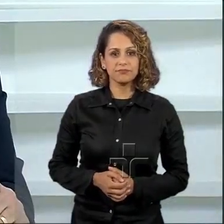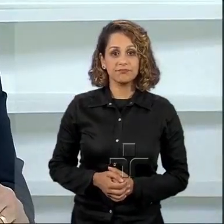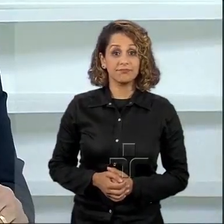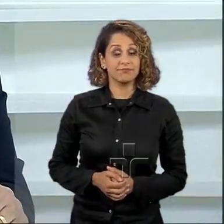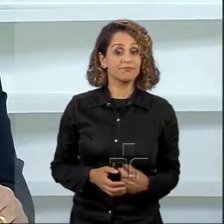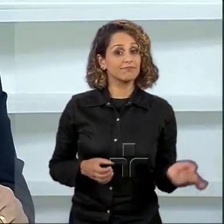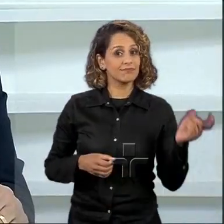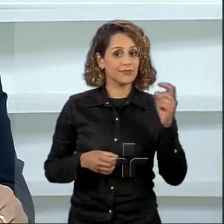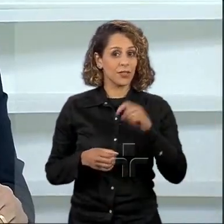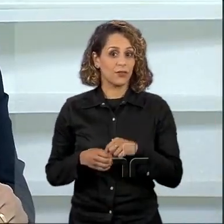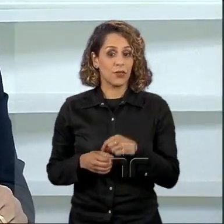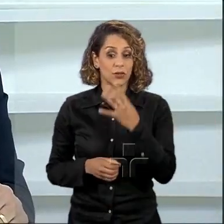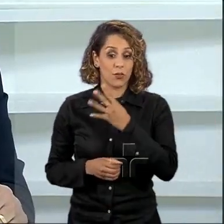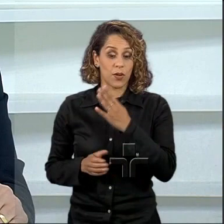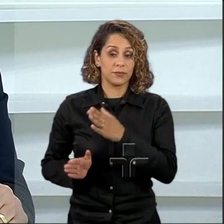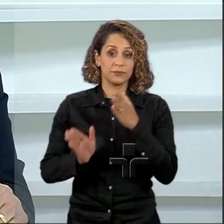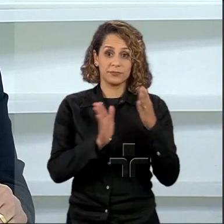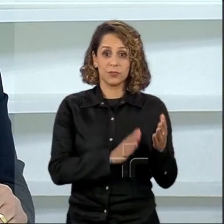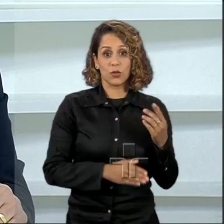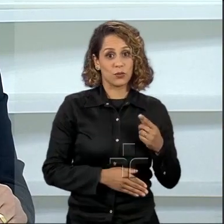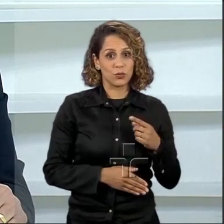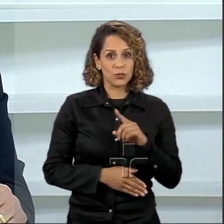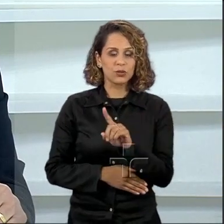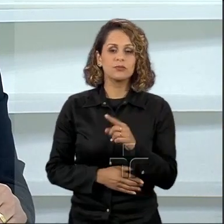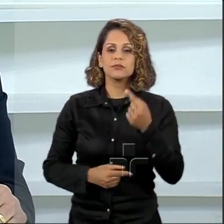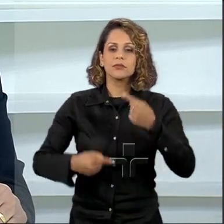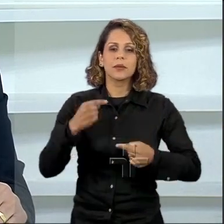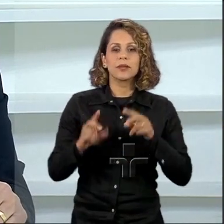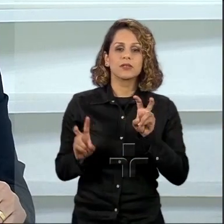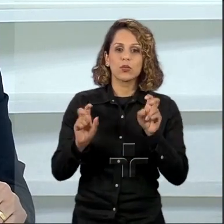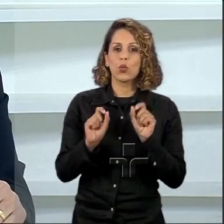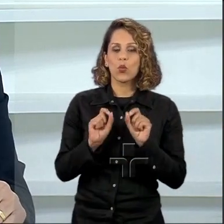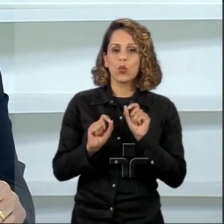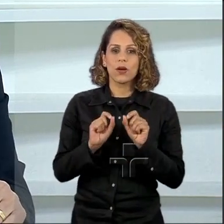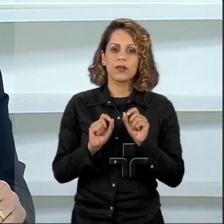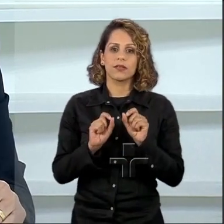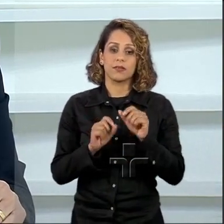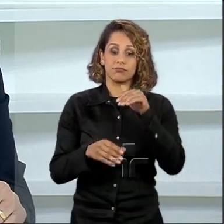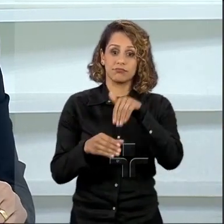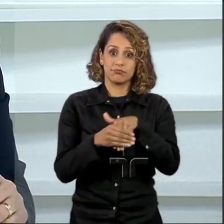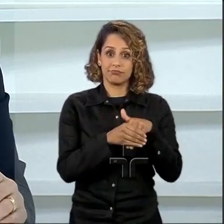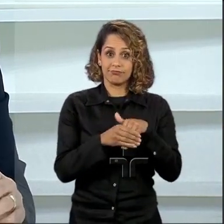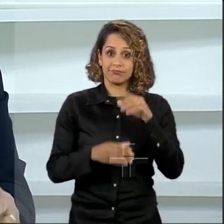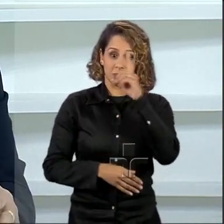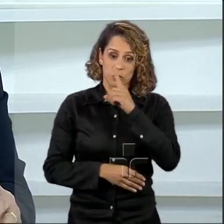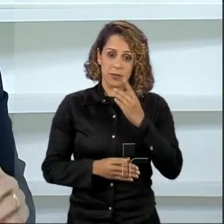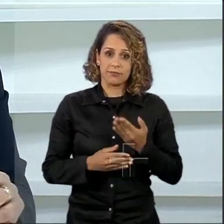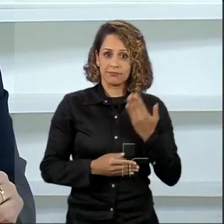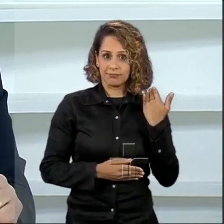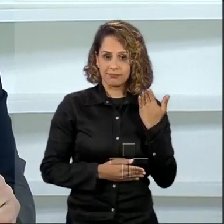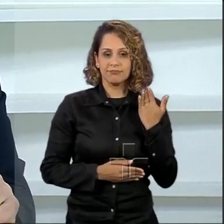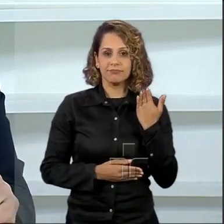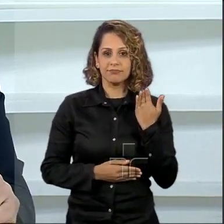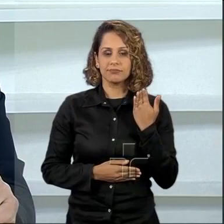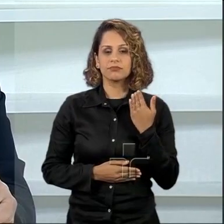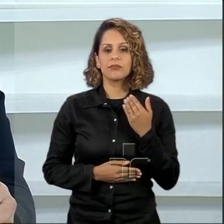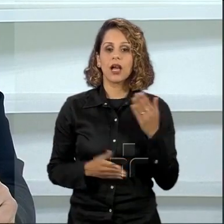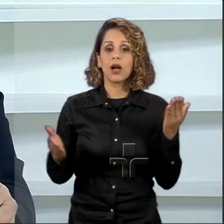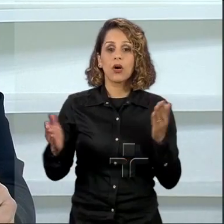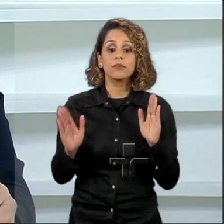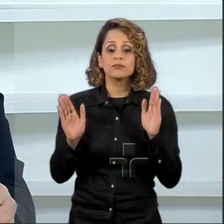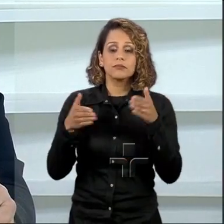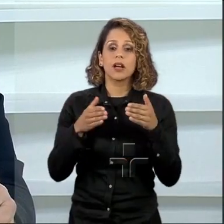Estamos de volta para o quarto e último bloco do debate sobre as eleições deste domingo, concentrando aqui a conversa